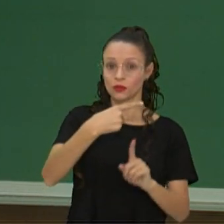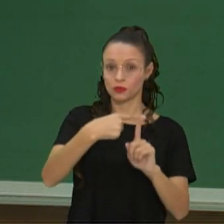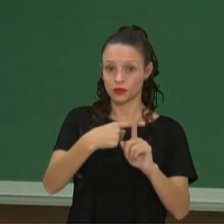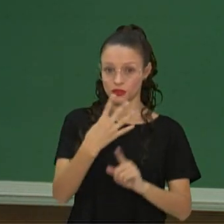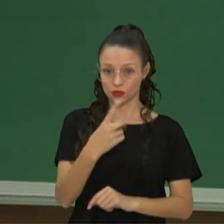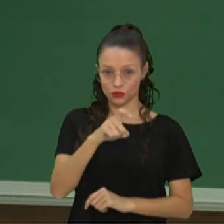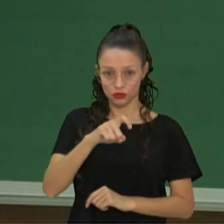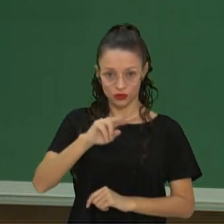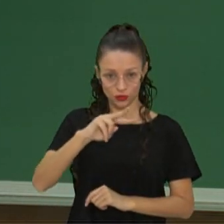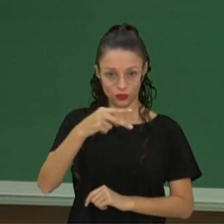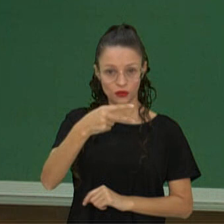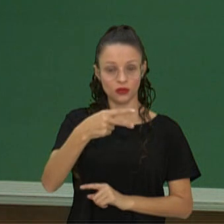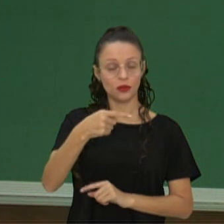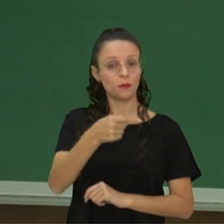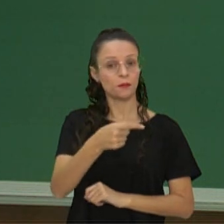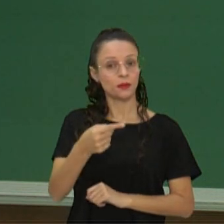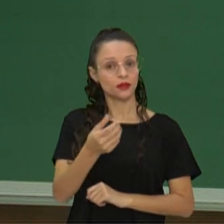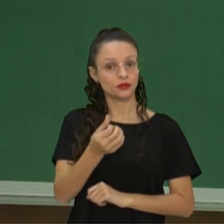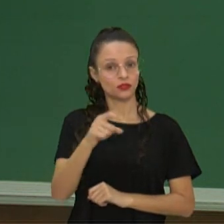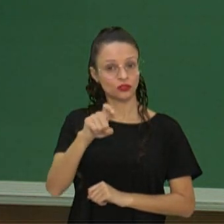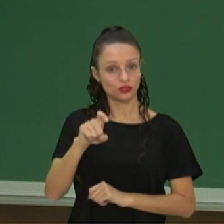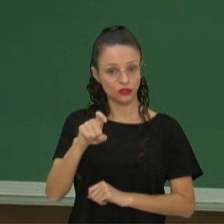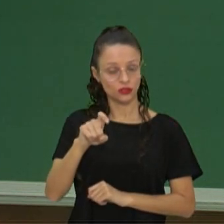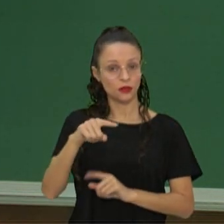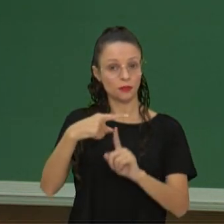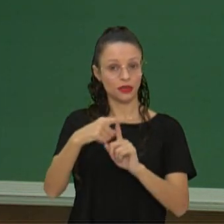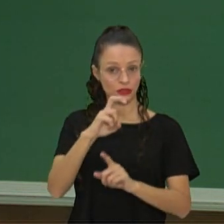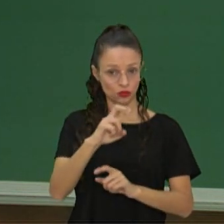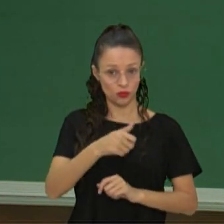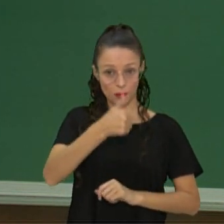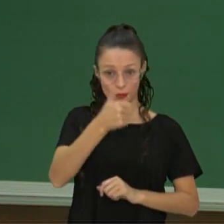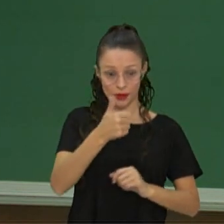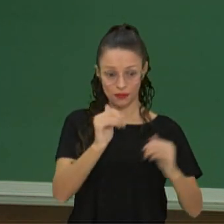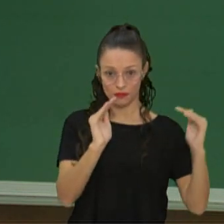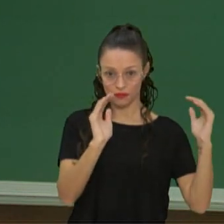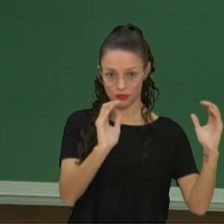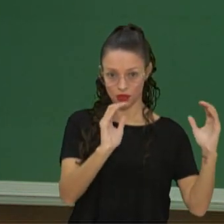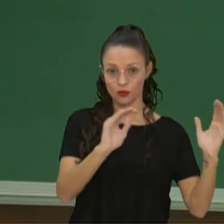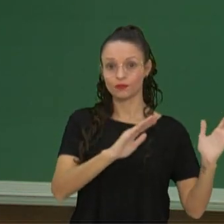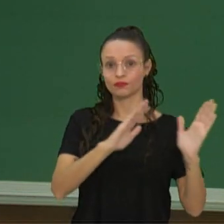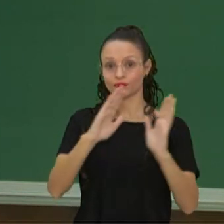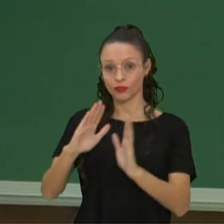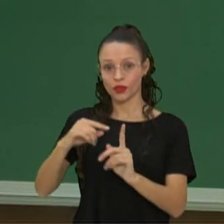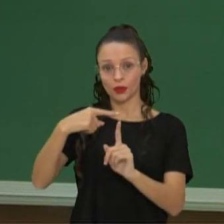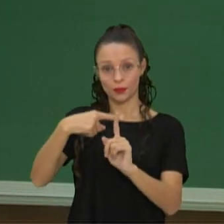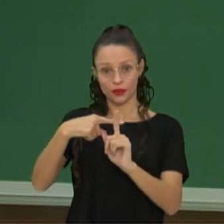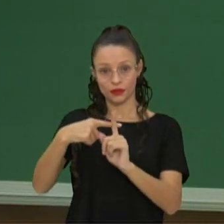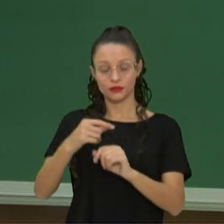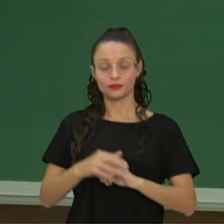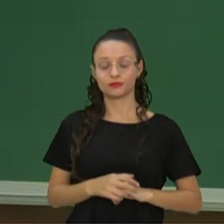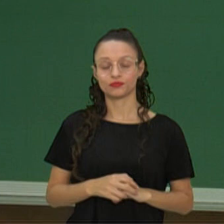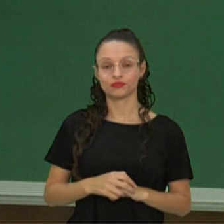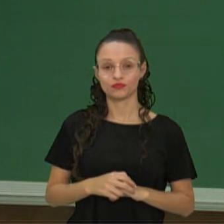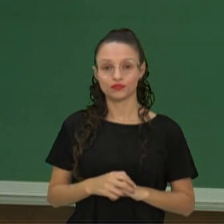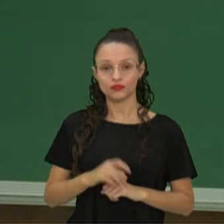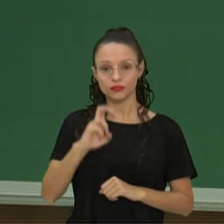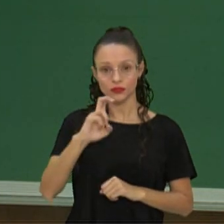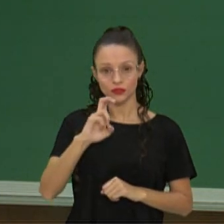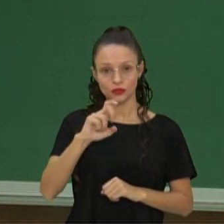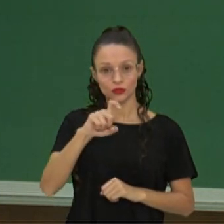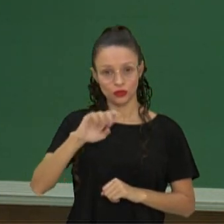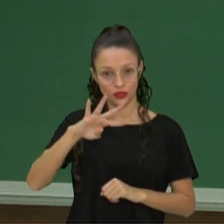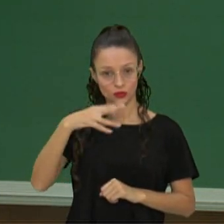mais 4x ao quadrado menos 6x mais 5. Esse é o primeiro polinômio. Mais o segundo polinômio, 5x à